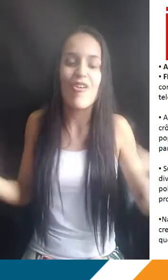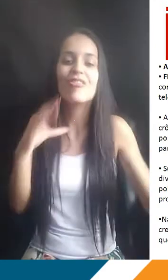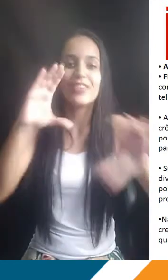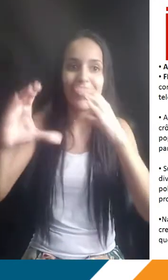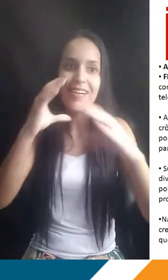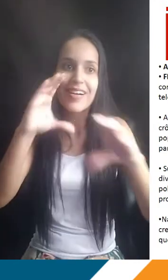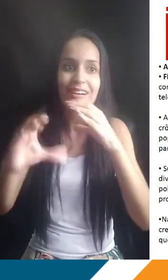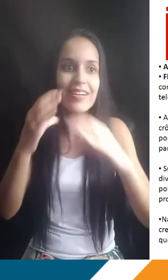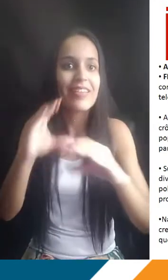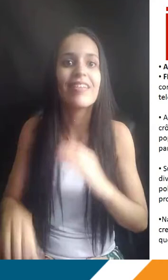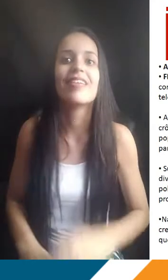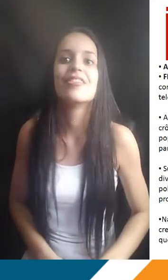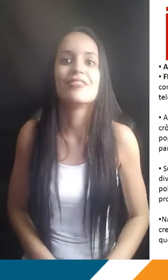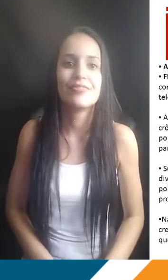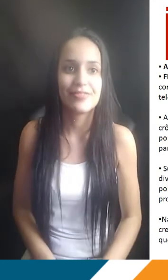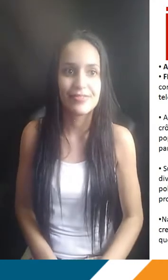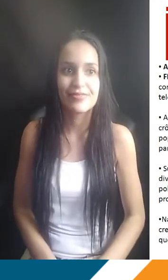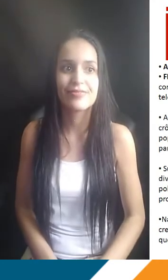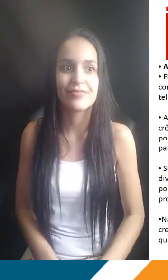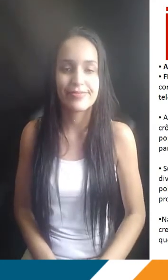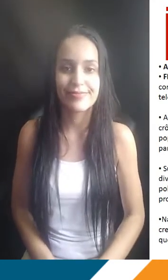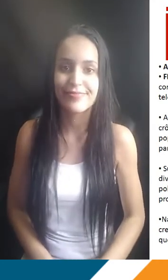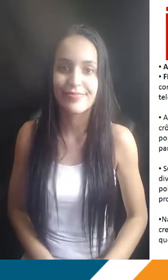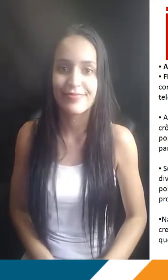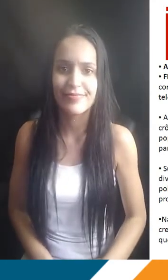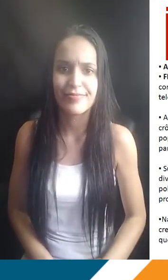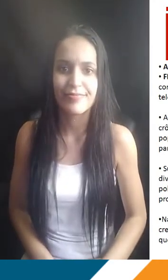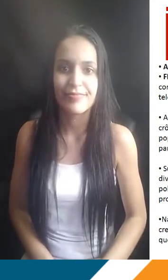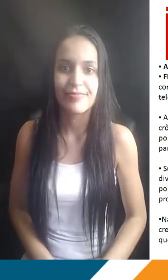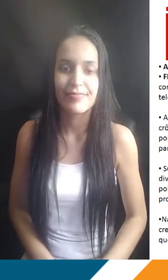MPB nasceu através também